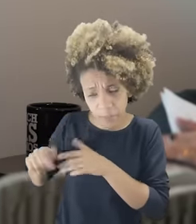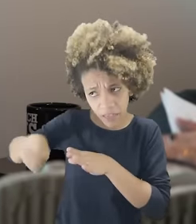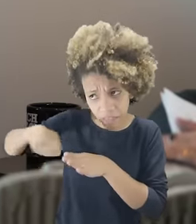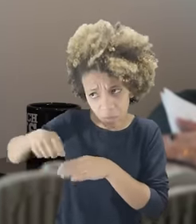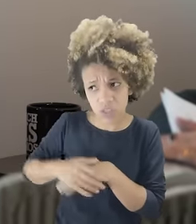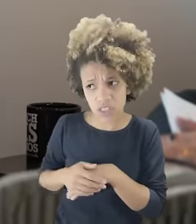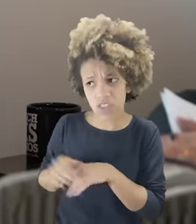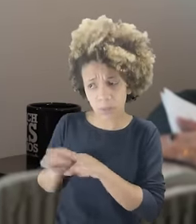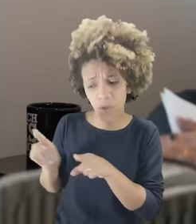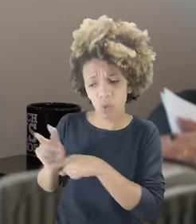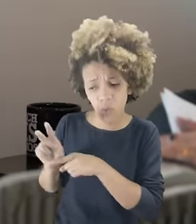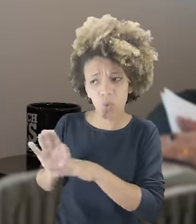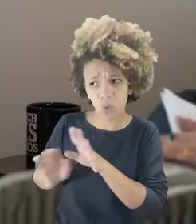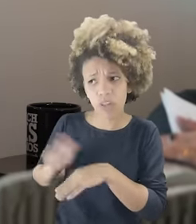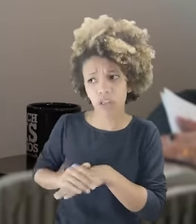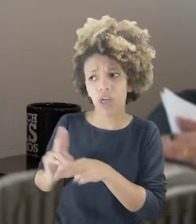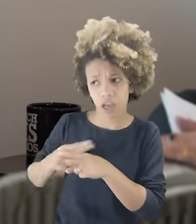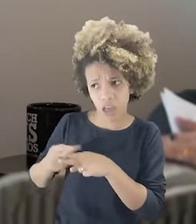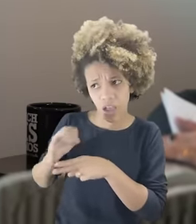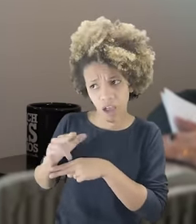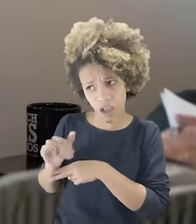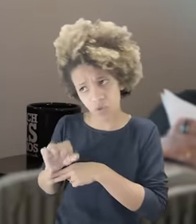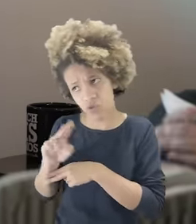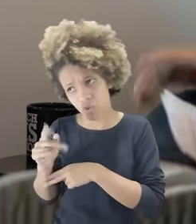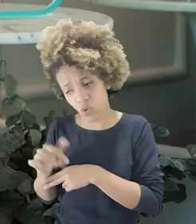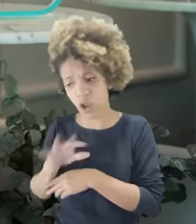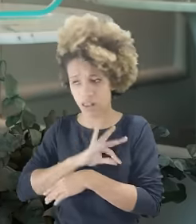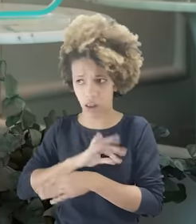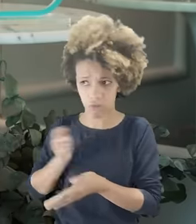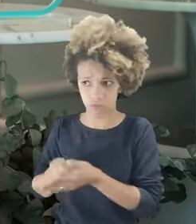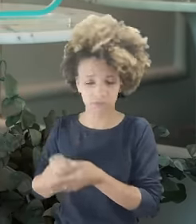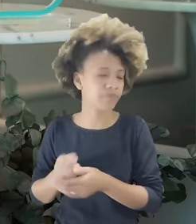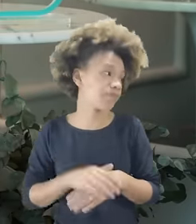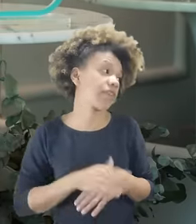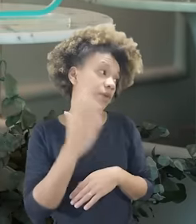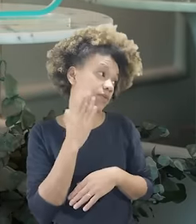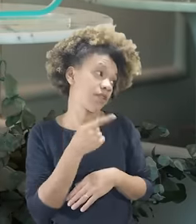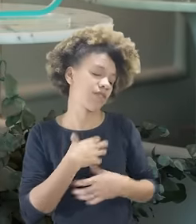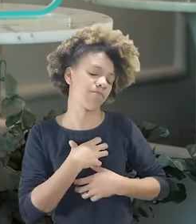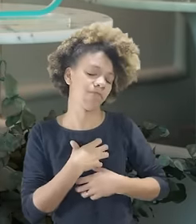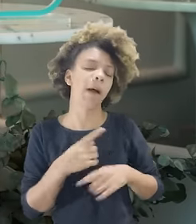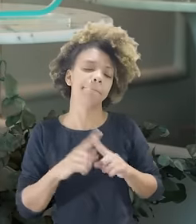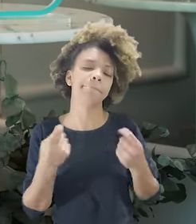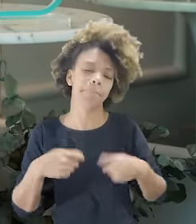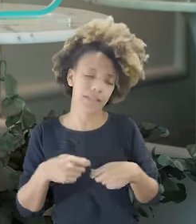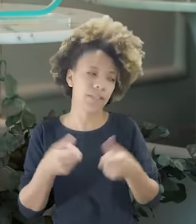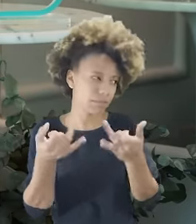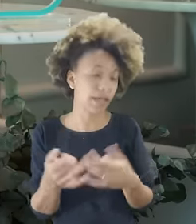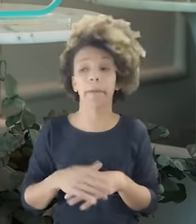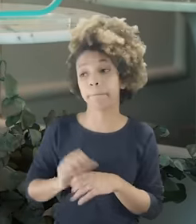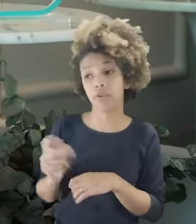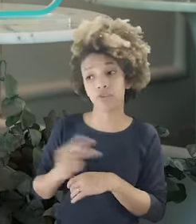e insalubridade Será que a Cacau Show tá em Dia com CLT da Borboletinha eu vou falar como que eu sei que você se magoa mas precisa falar um pouco disso